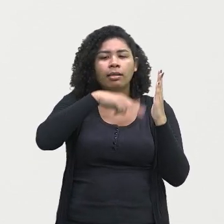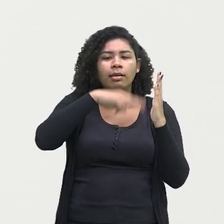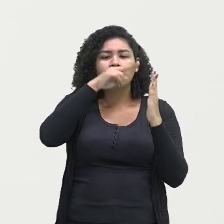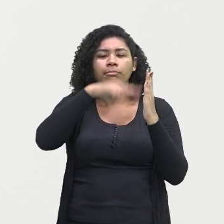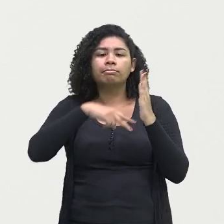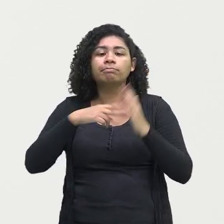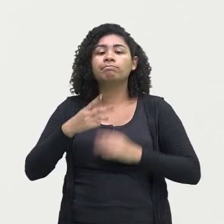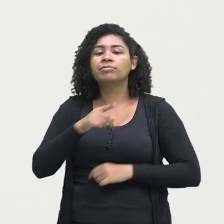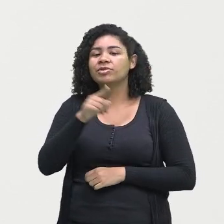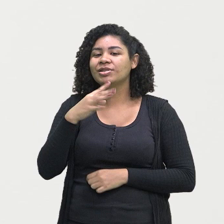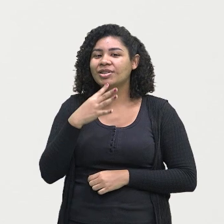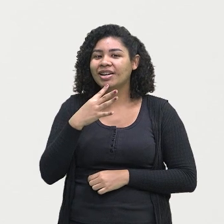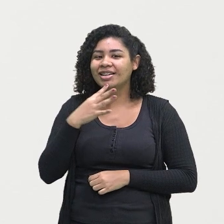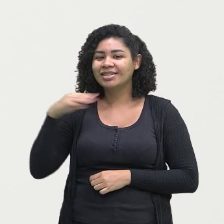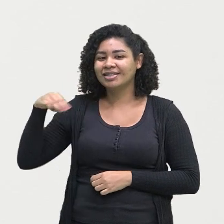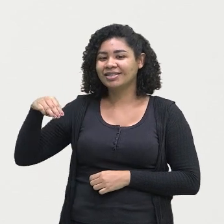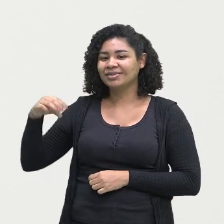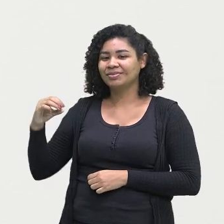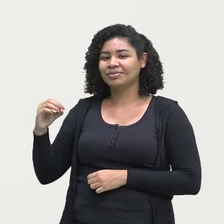conhecem, morning.